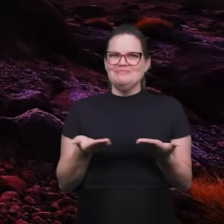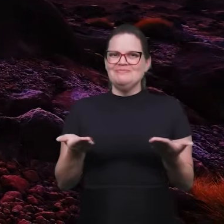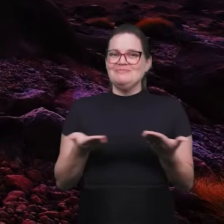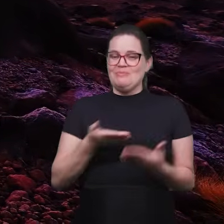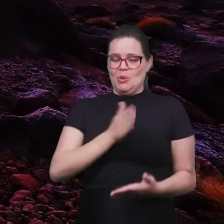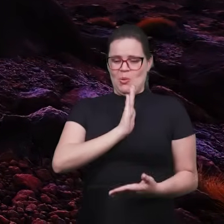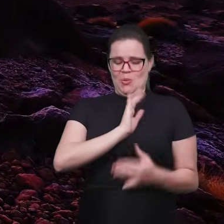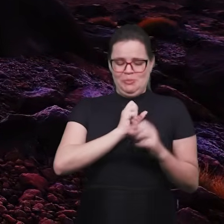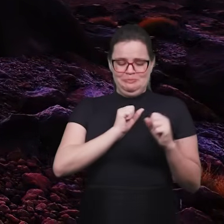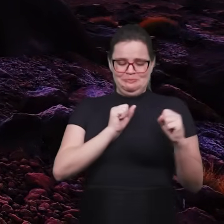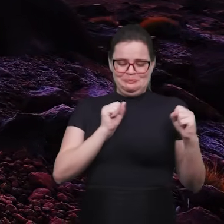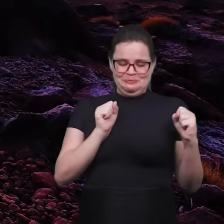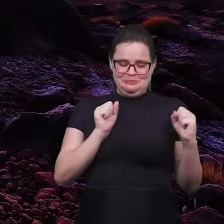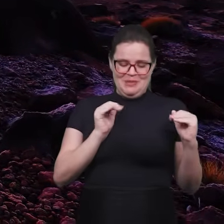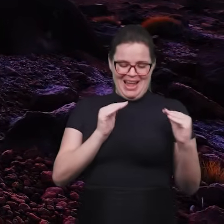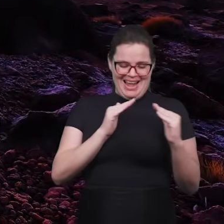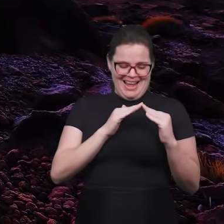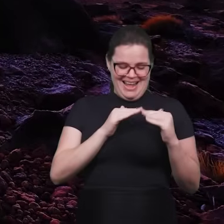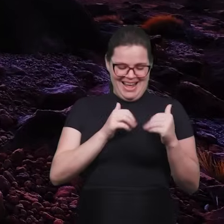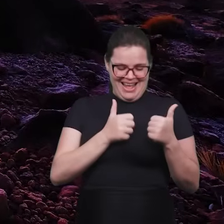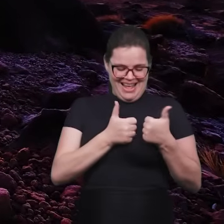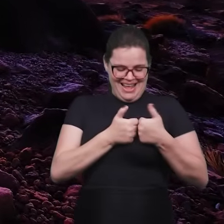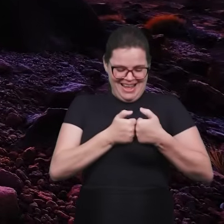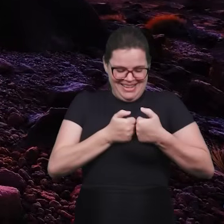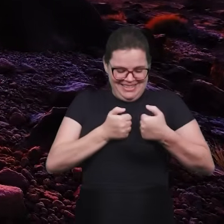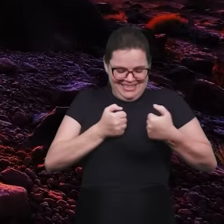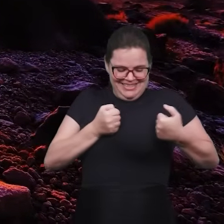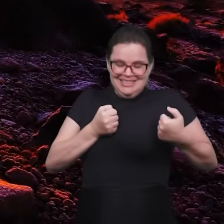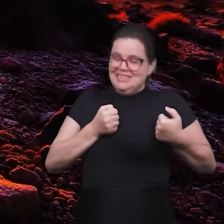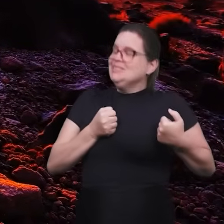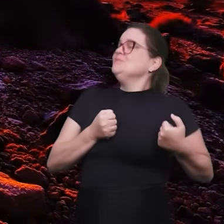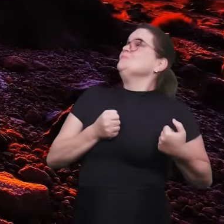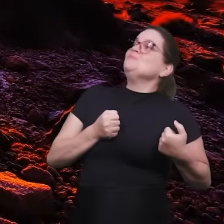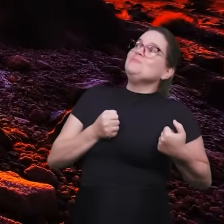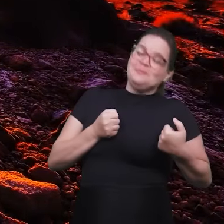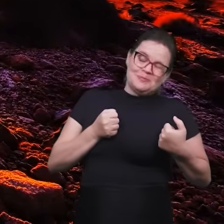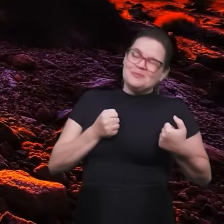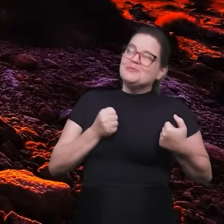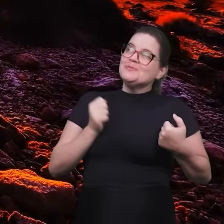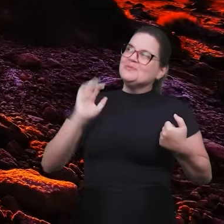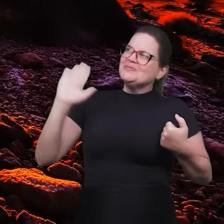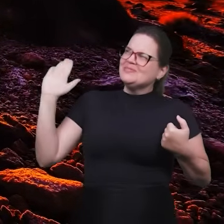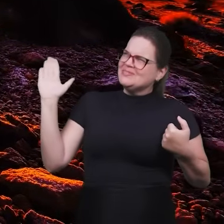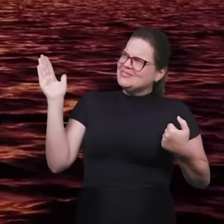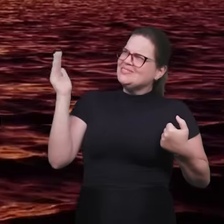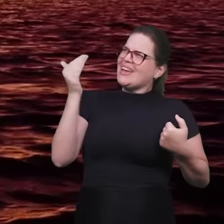venho como ao templo,